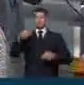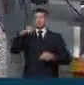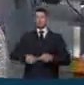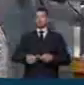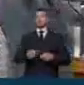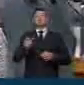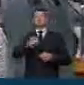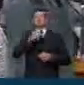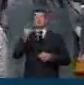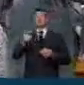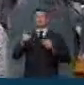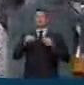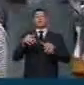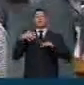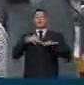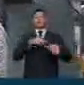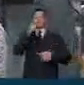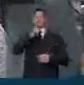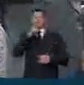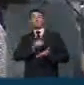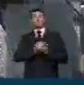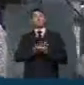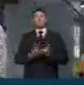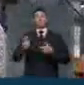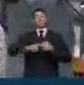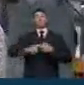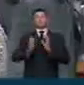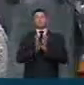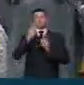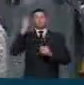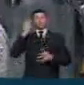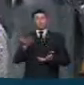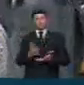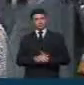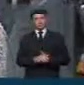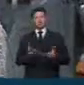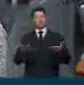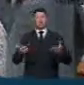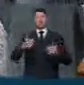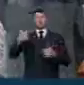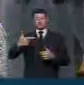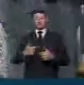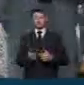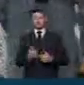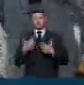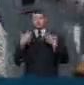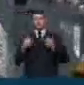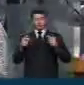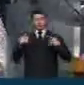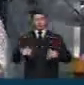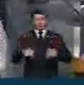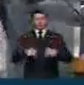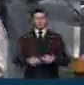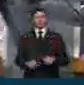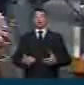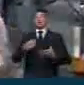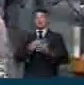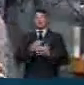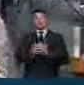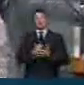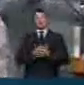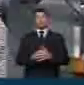o lançamento da campanha Mulher Tome Partido. Em segundo lugar, presidente, é assumir aqui a cobrança,